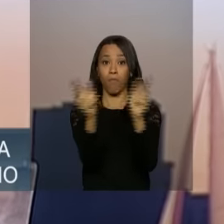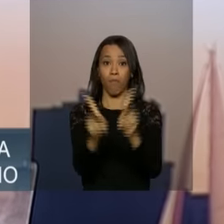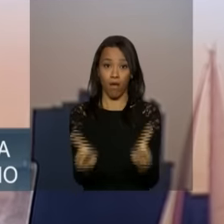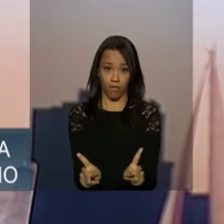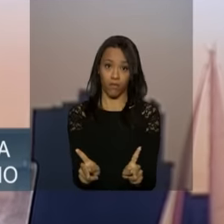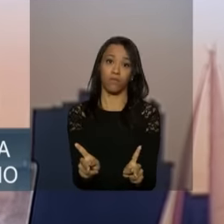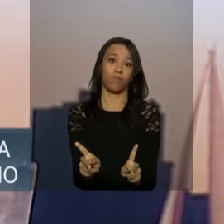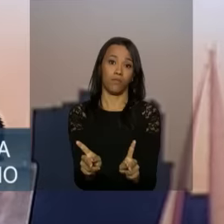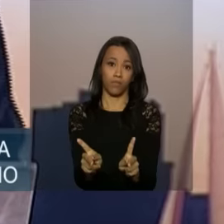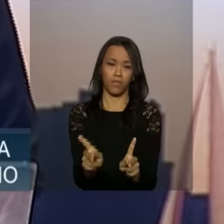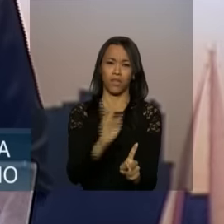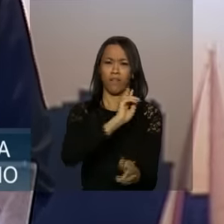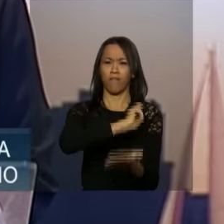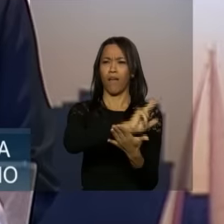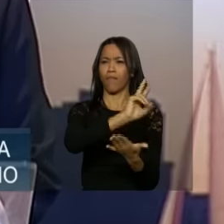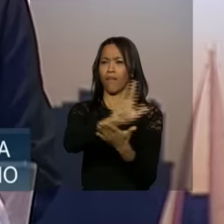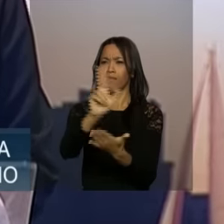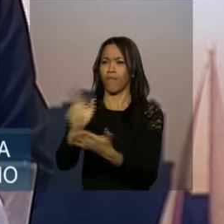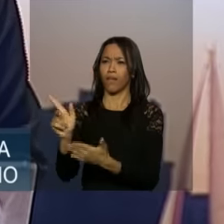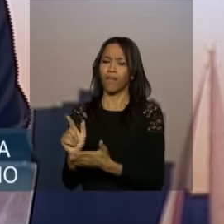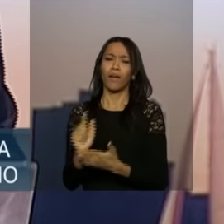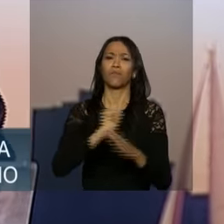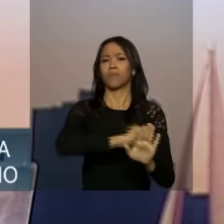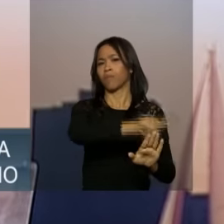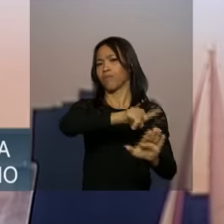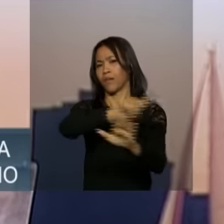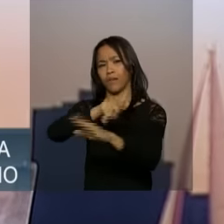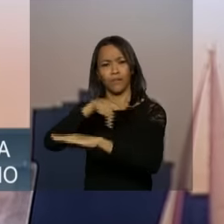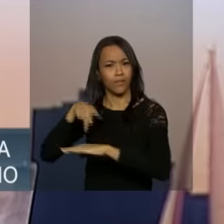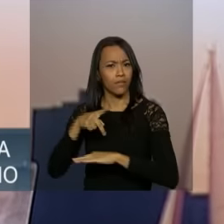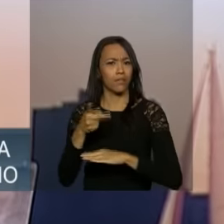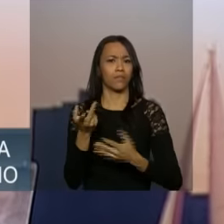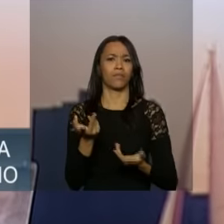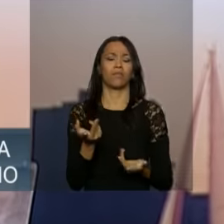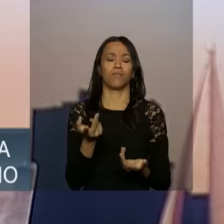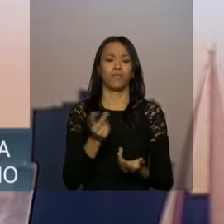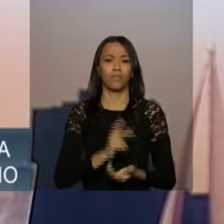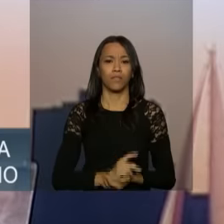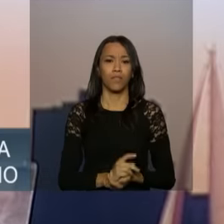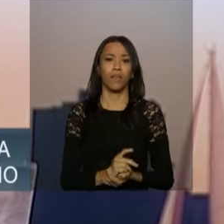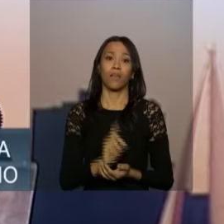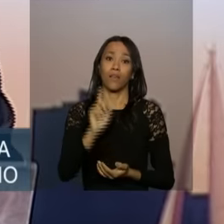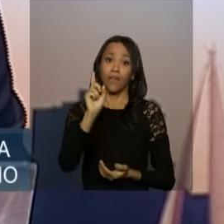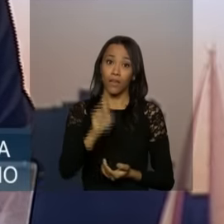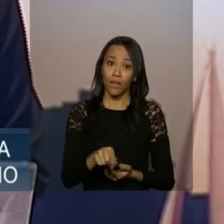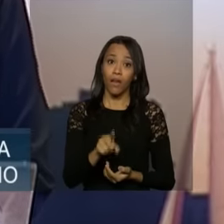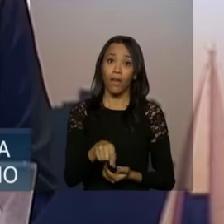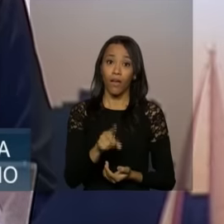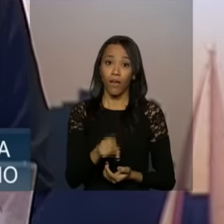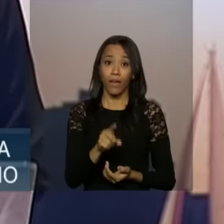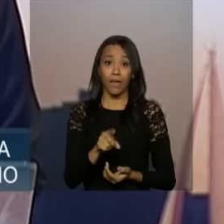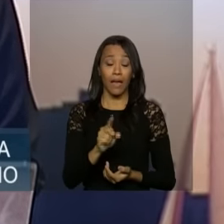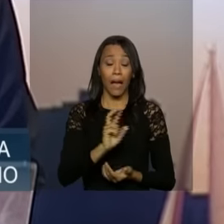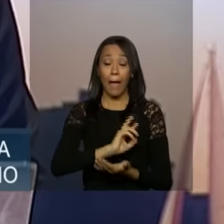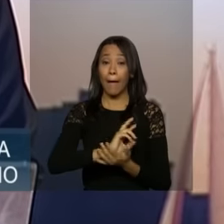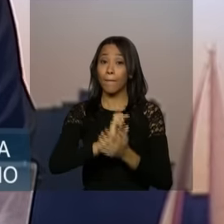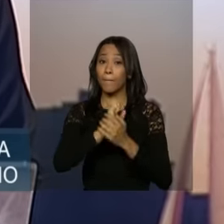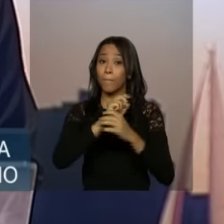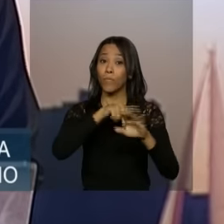paz entre várias nações, entre, eu diria, a maior parte das